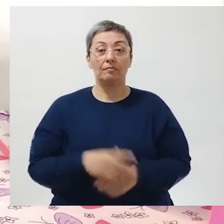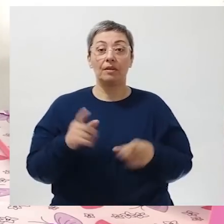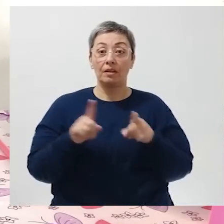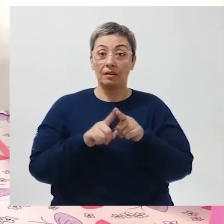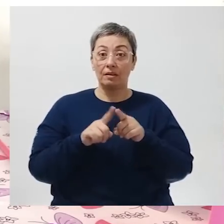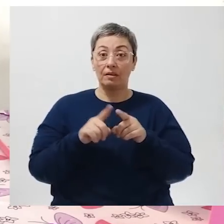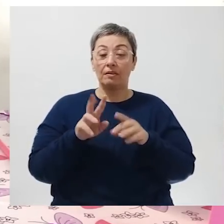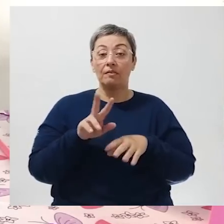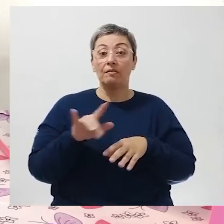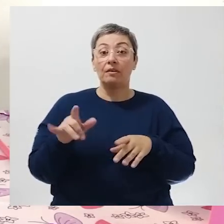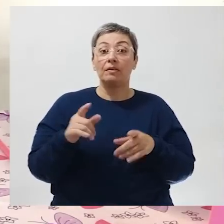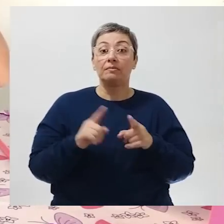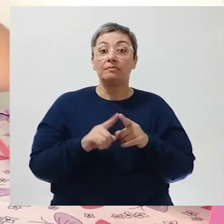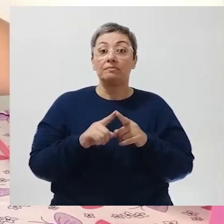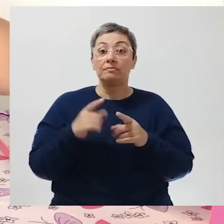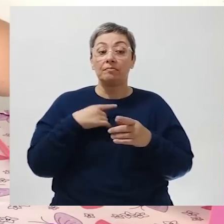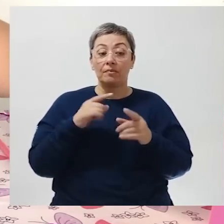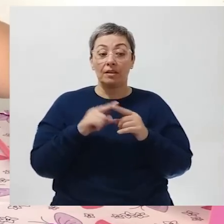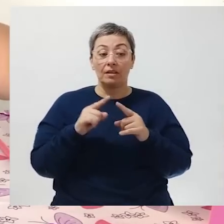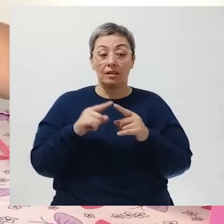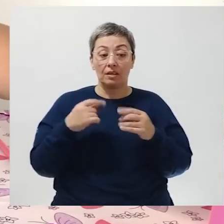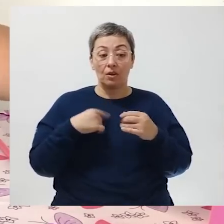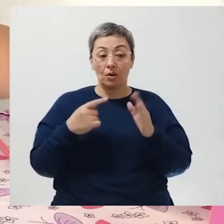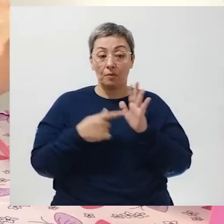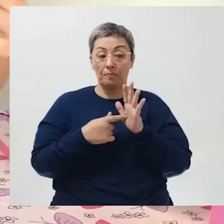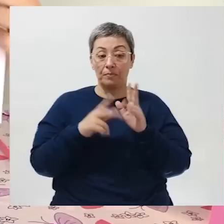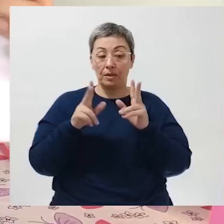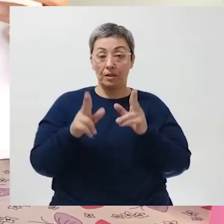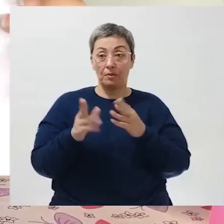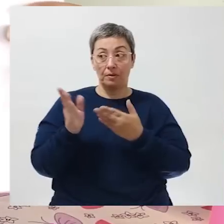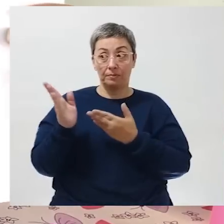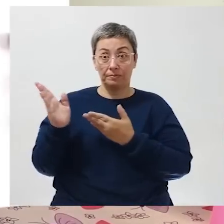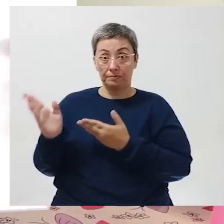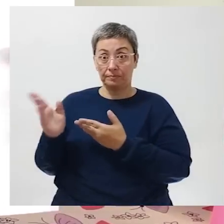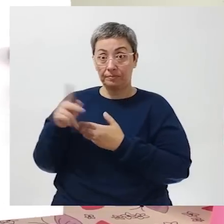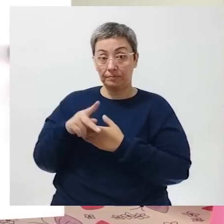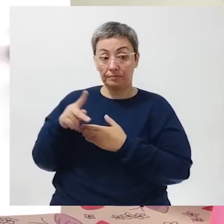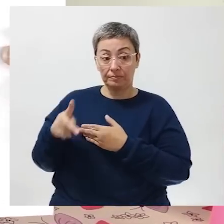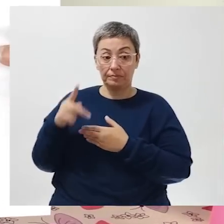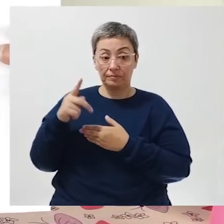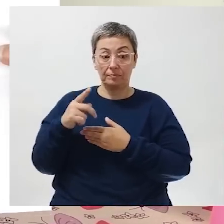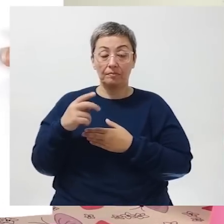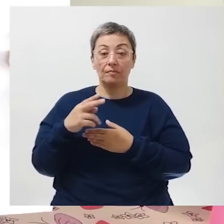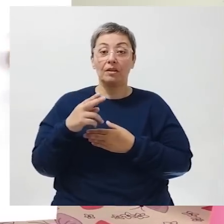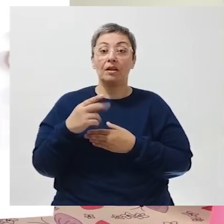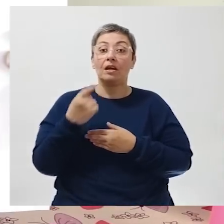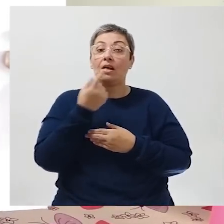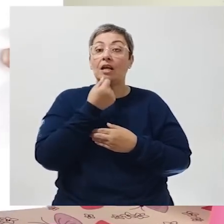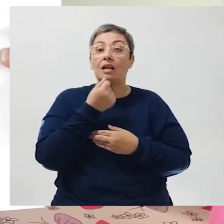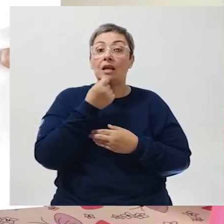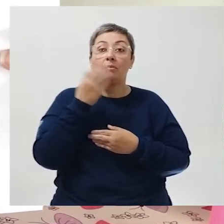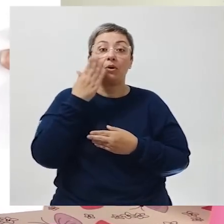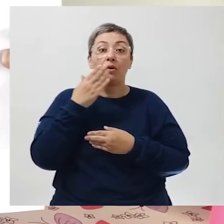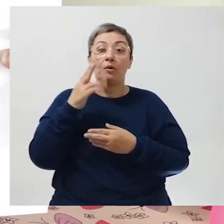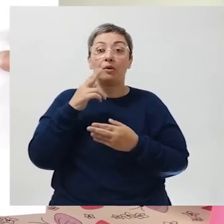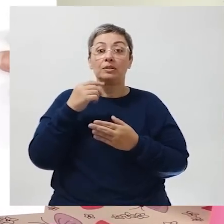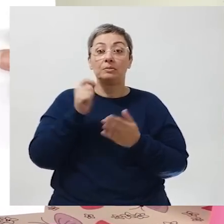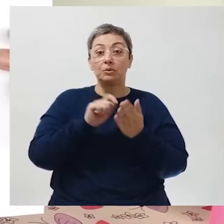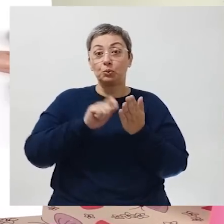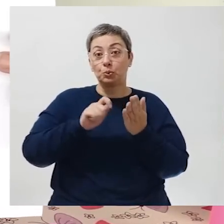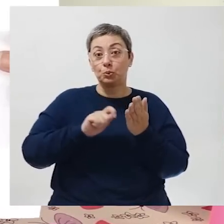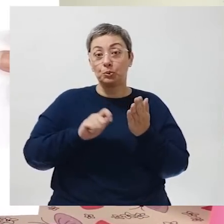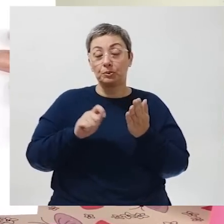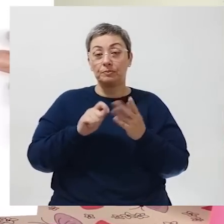Nós vamos fazer e ele vai ficar assim. A professora usou o lápis da cor rosa para pintar.